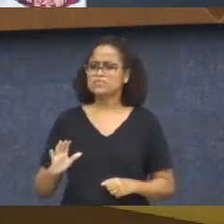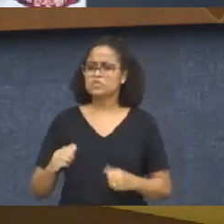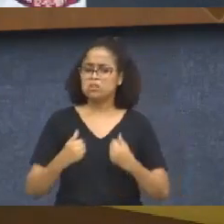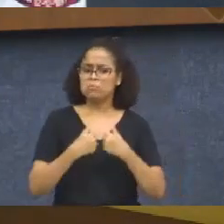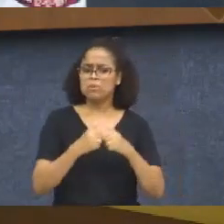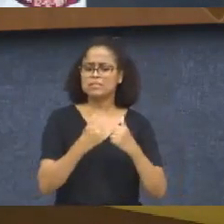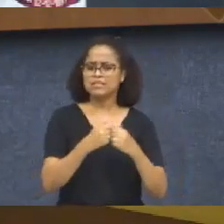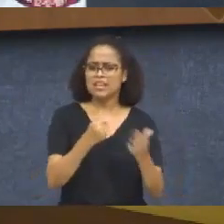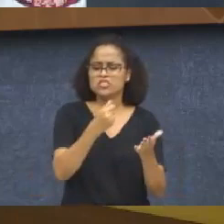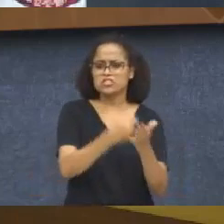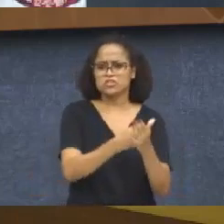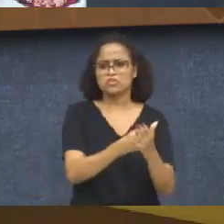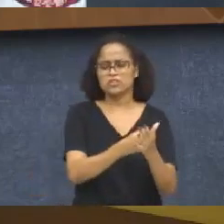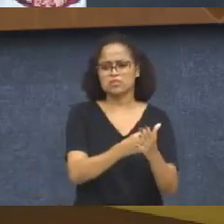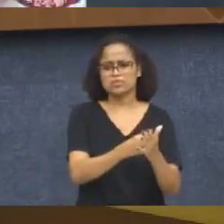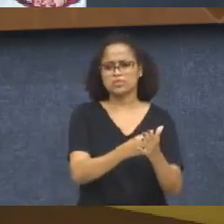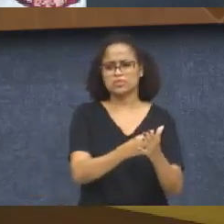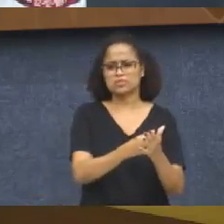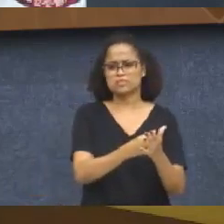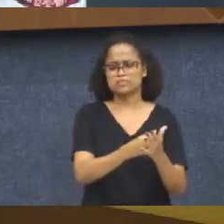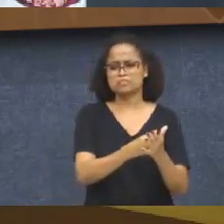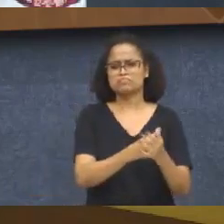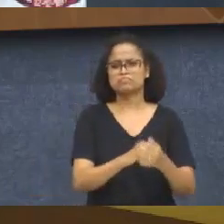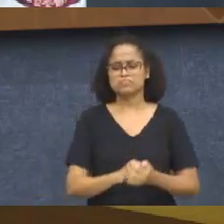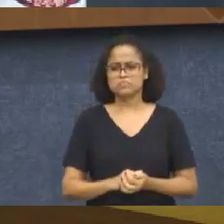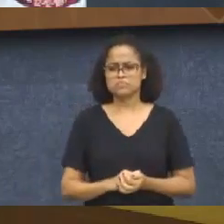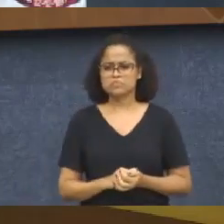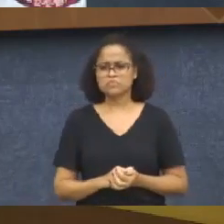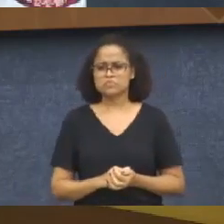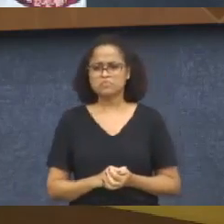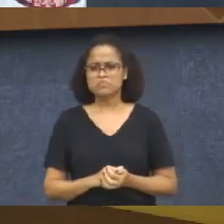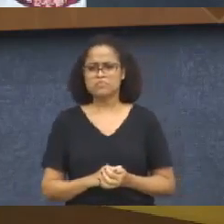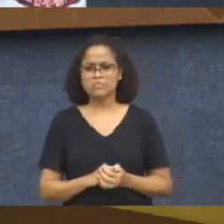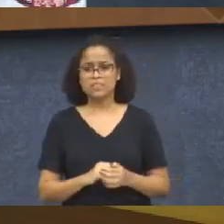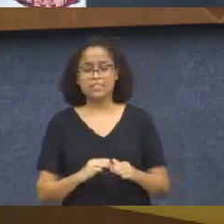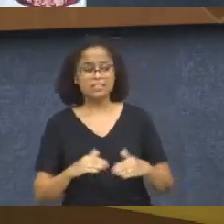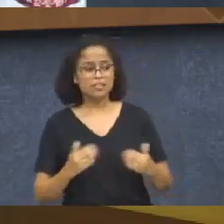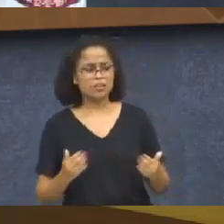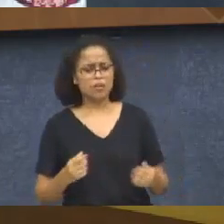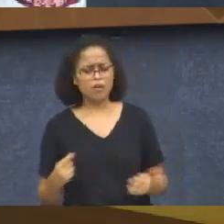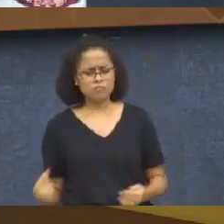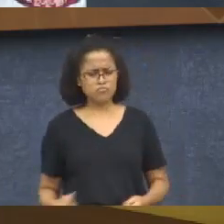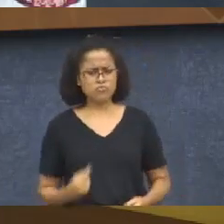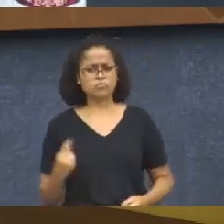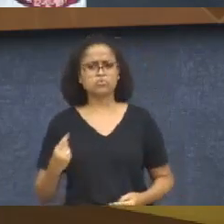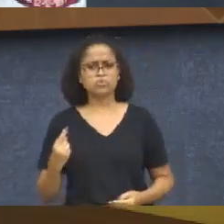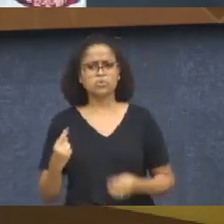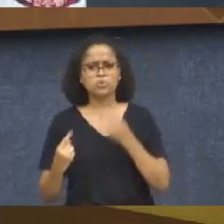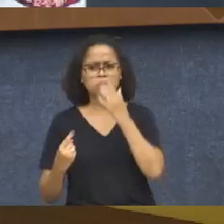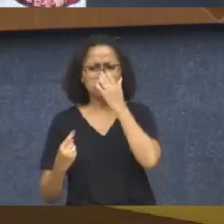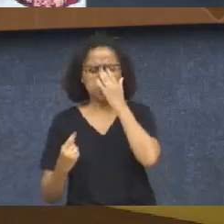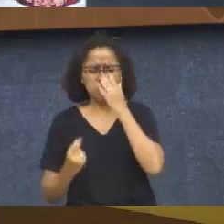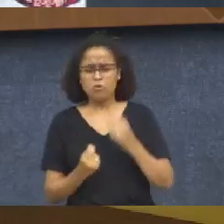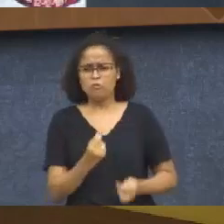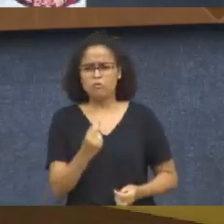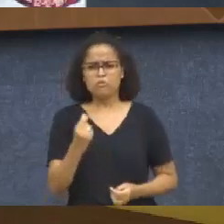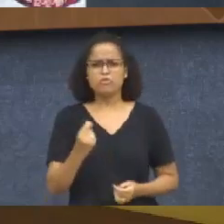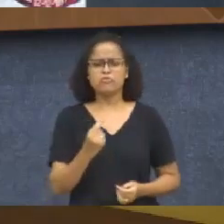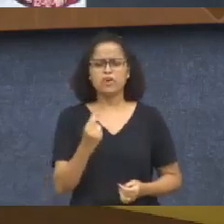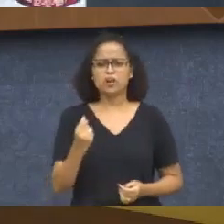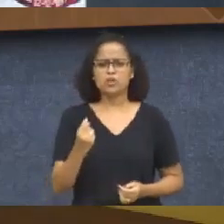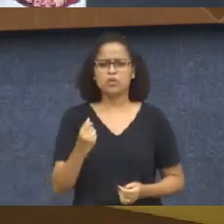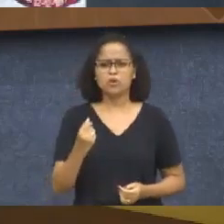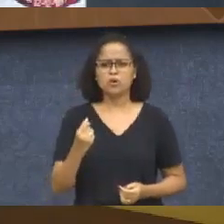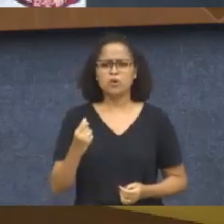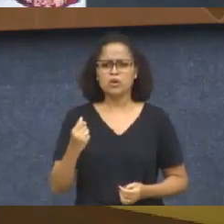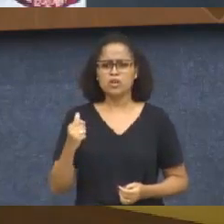motocicleta, R$ 3,00 e uns quebrados. Então, ou seja, está um absurdo o valor que as plataformas